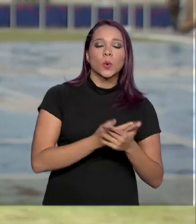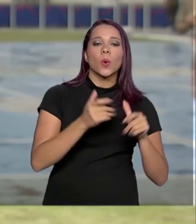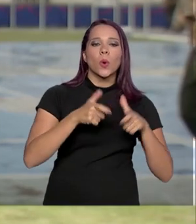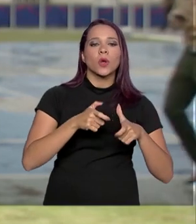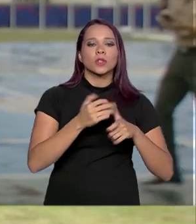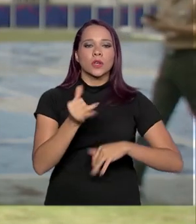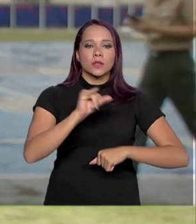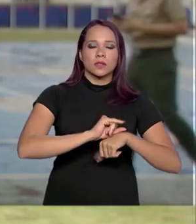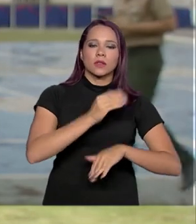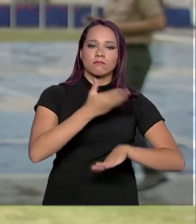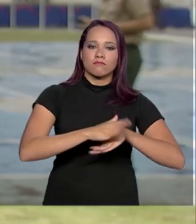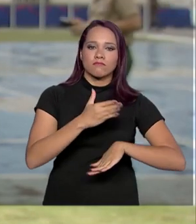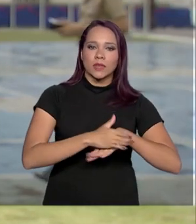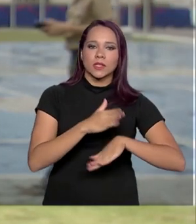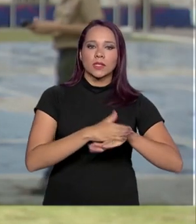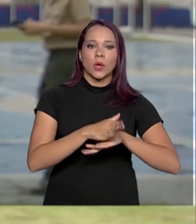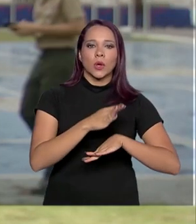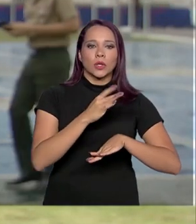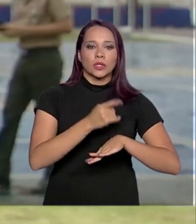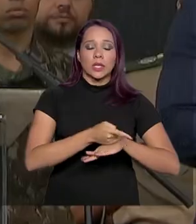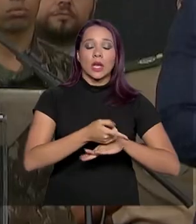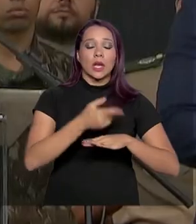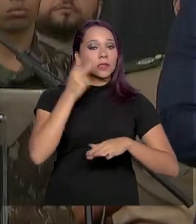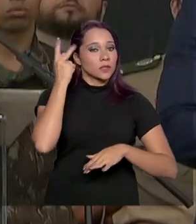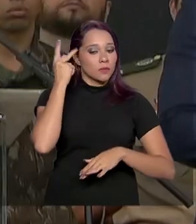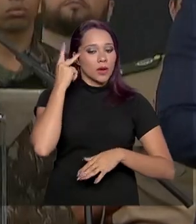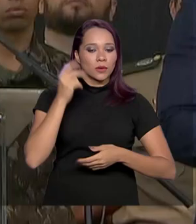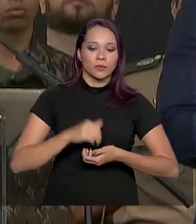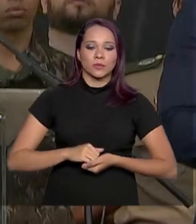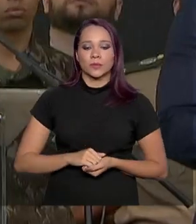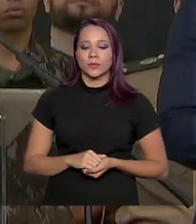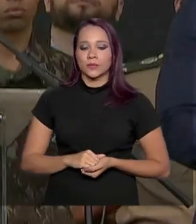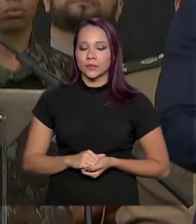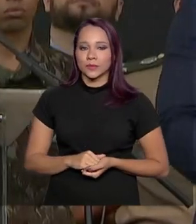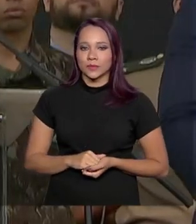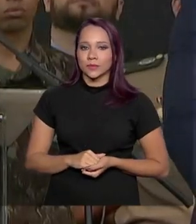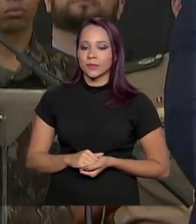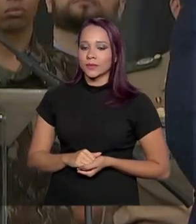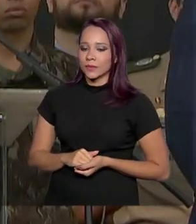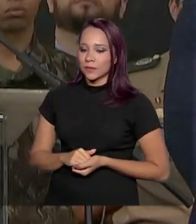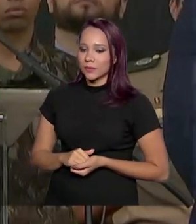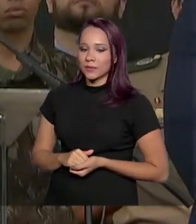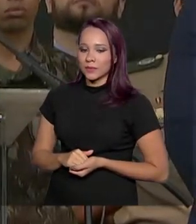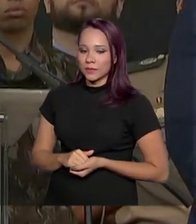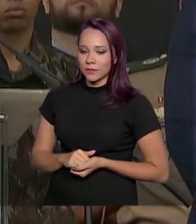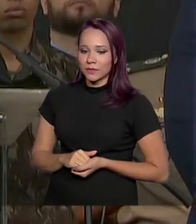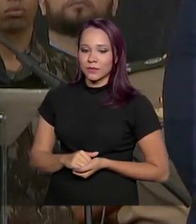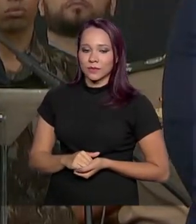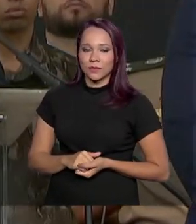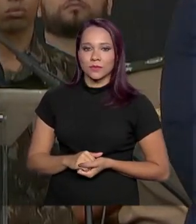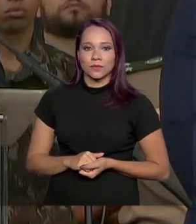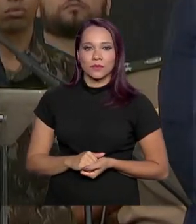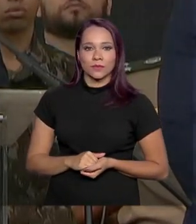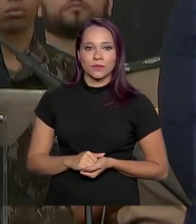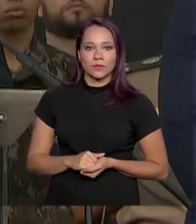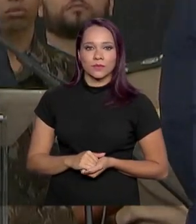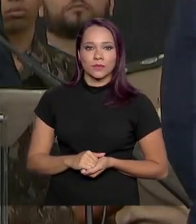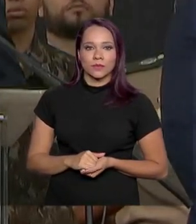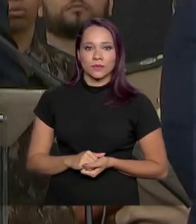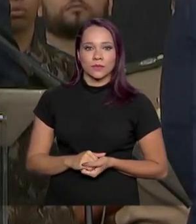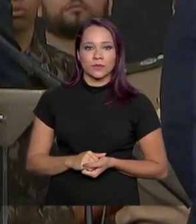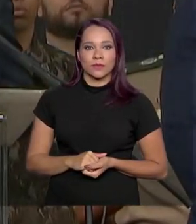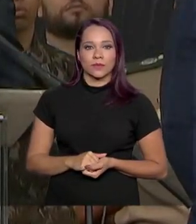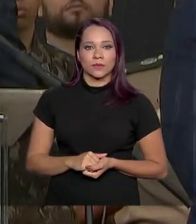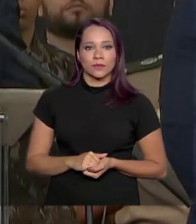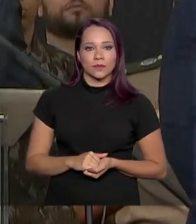Centro de Preparação de Oficiais da Reserva de São Paulo. Esse colégio abrigará filho de todos. Militar das Forças